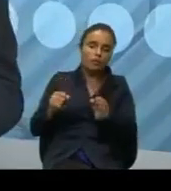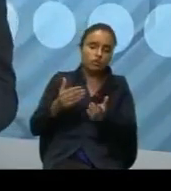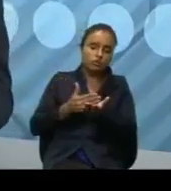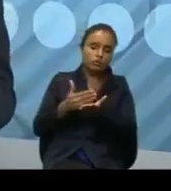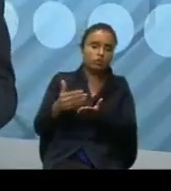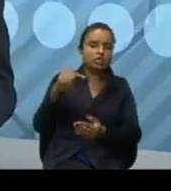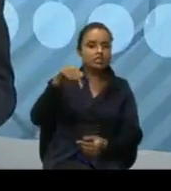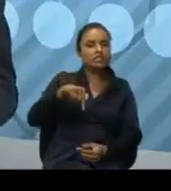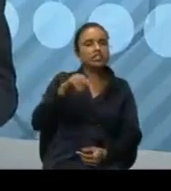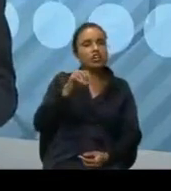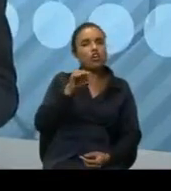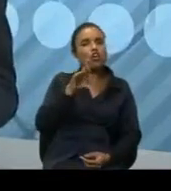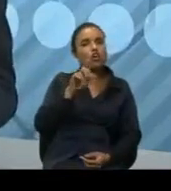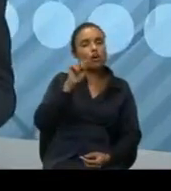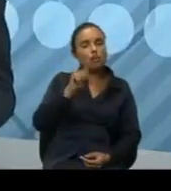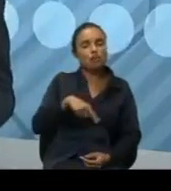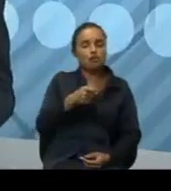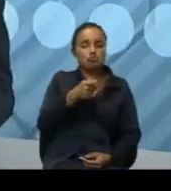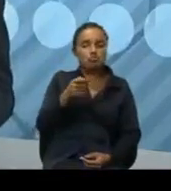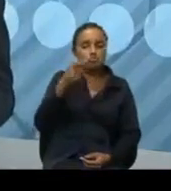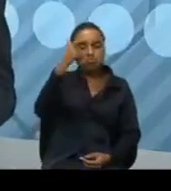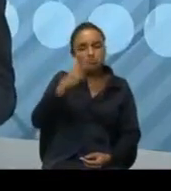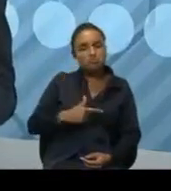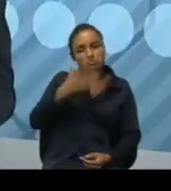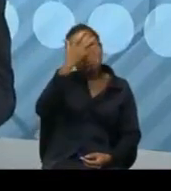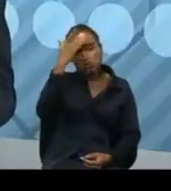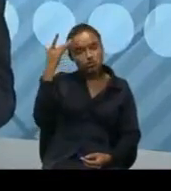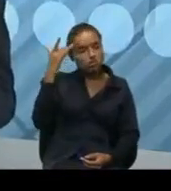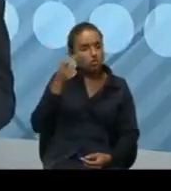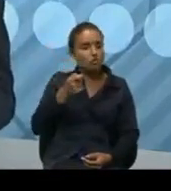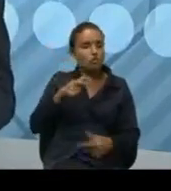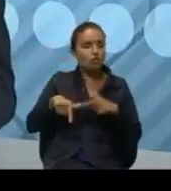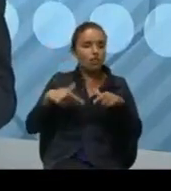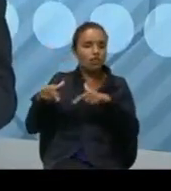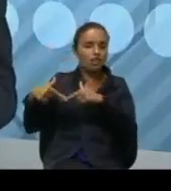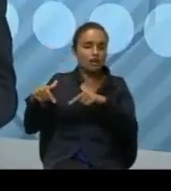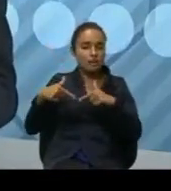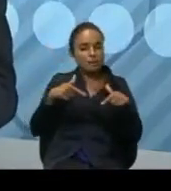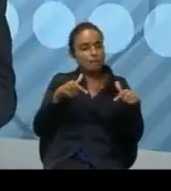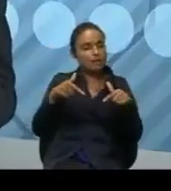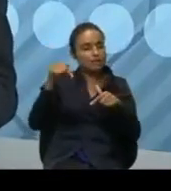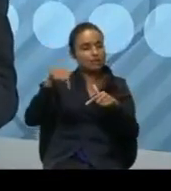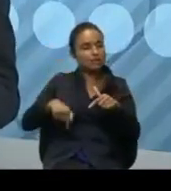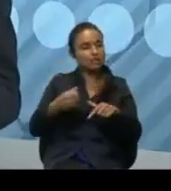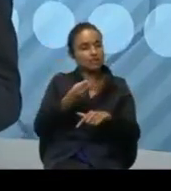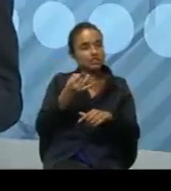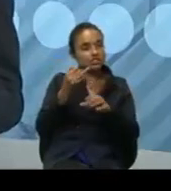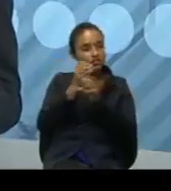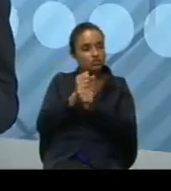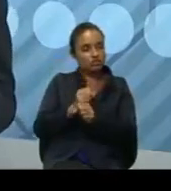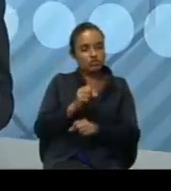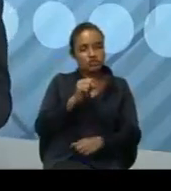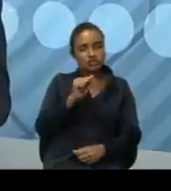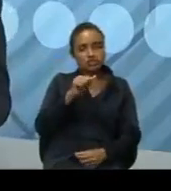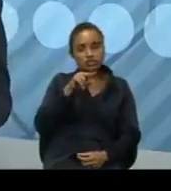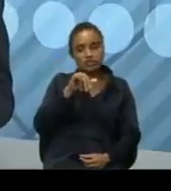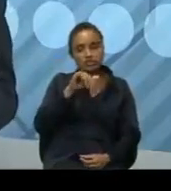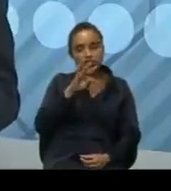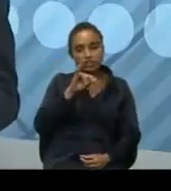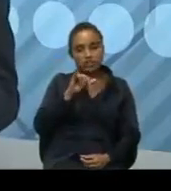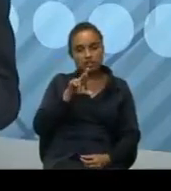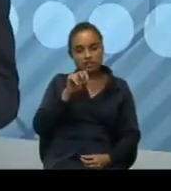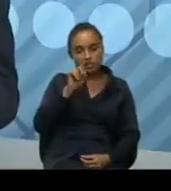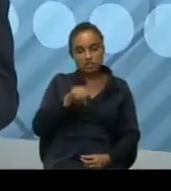obra esteja com menos pessoas, menos trabalhadores. Então, minha quantidade de sanitário, minha quantidade